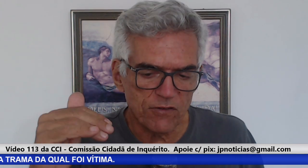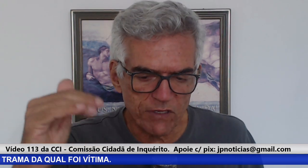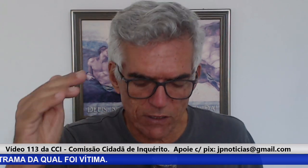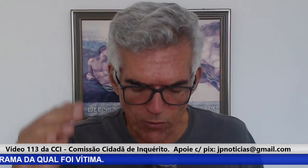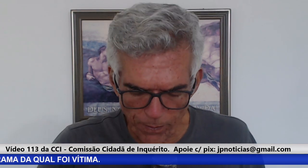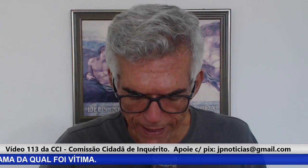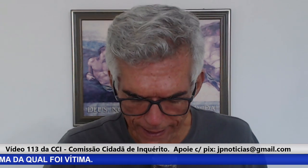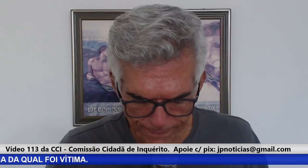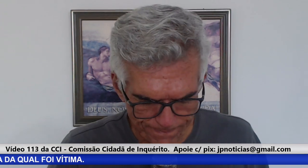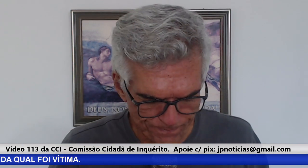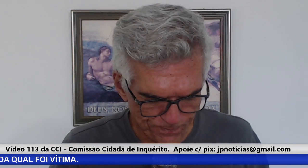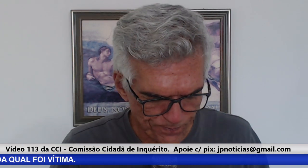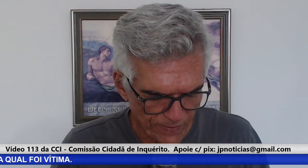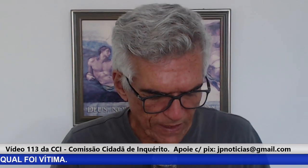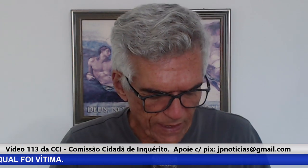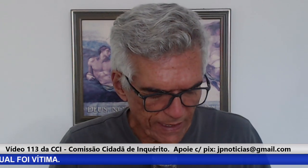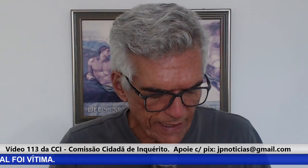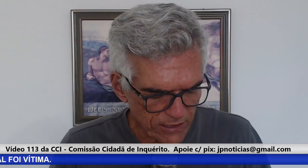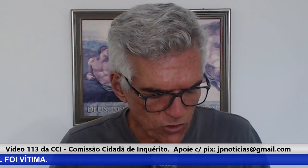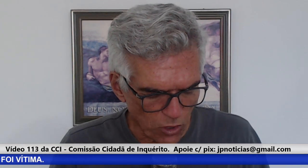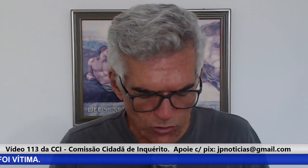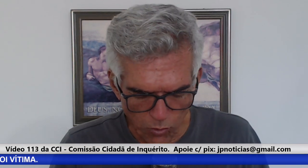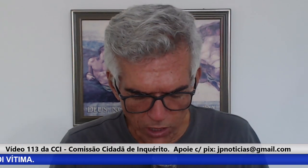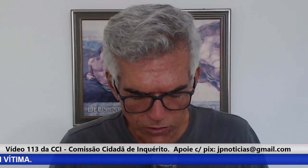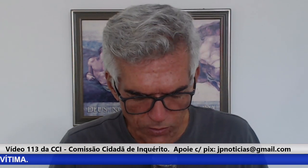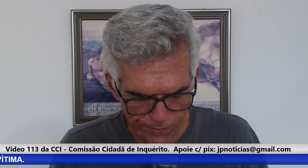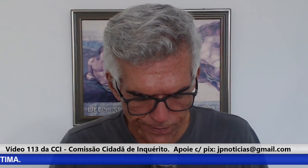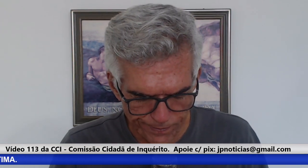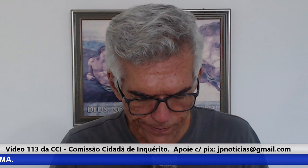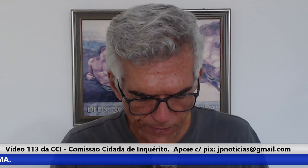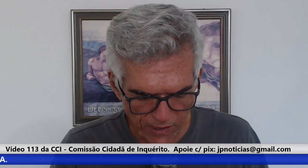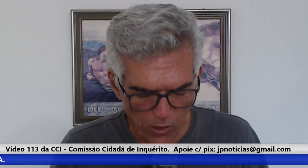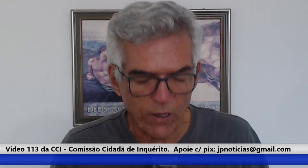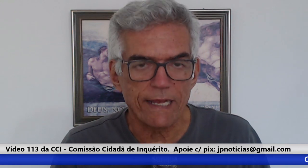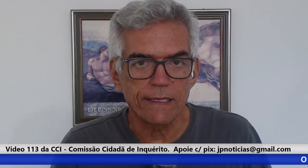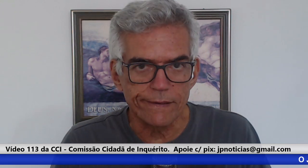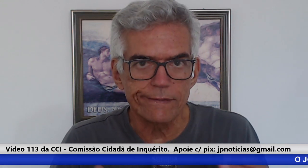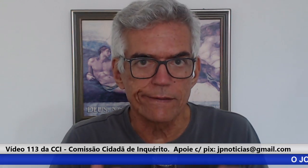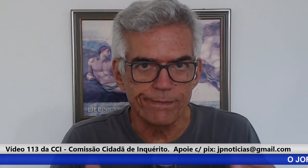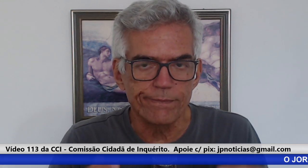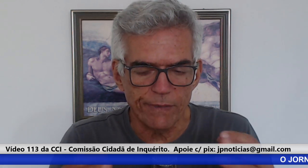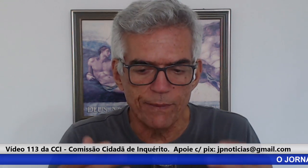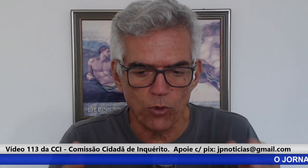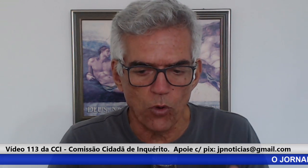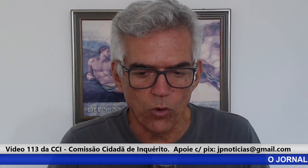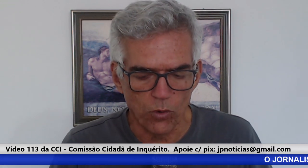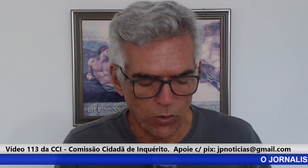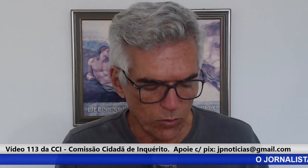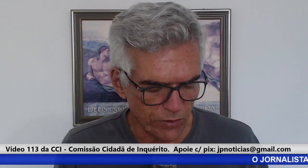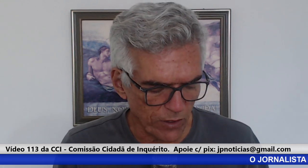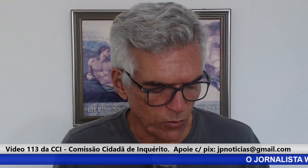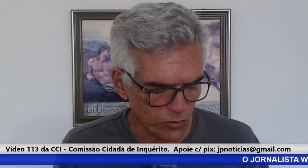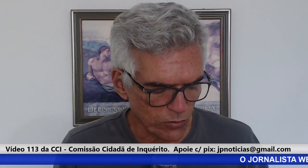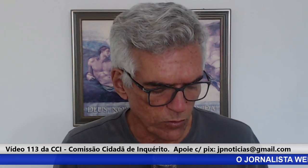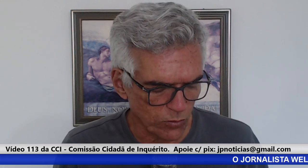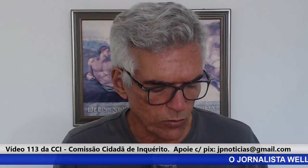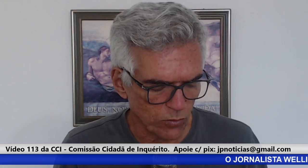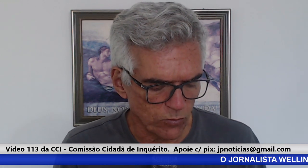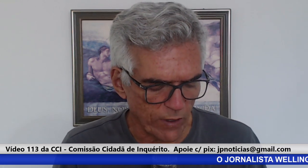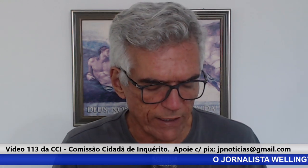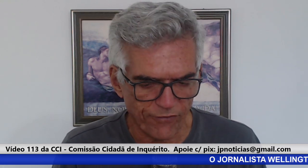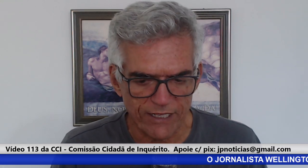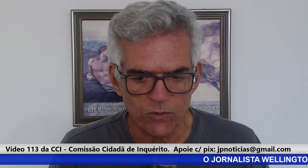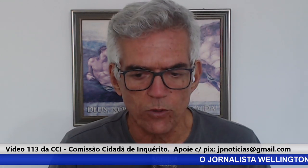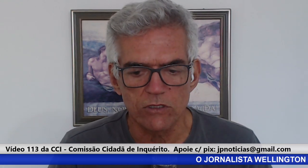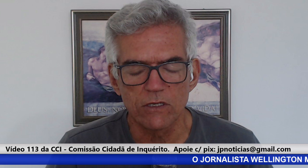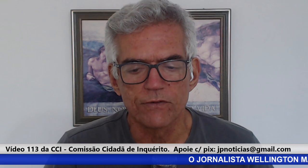perto da divisa com o Pará. E esse Jorge Washington, que é o cara que manipulou, né,